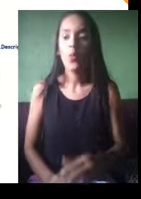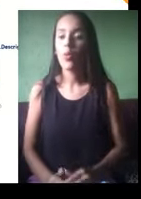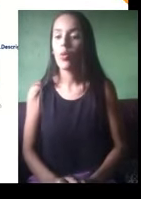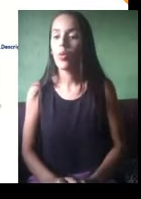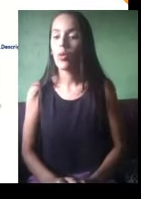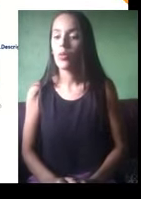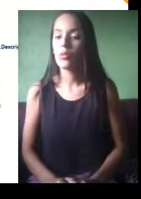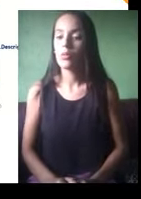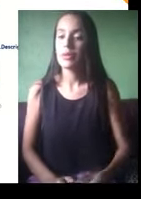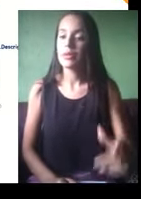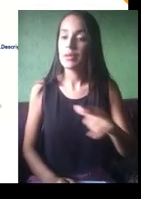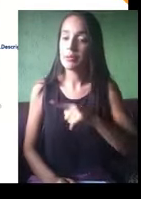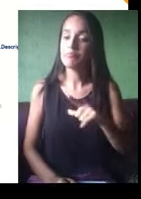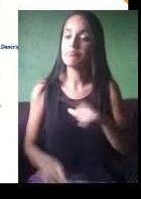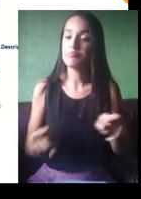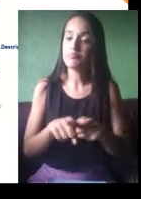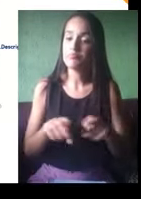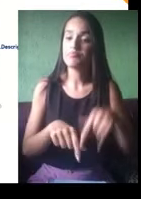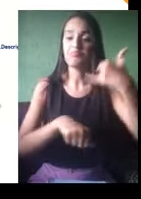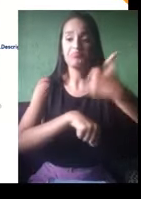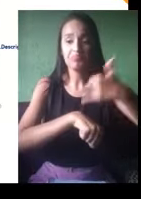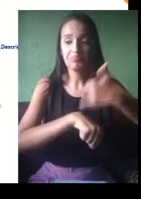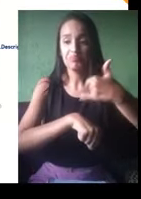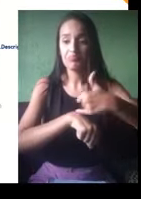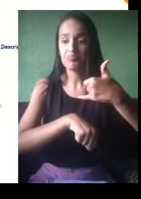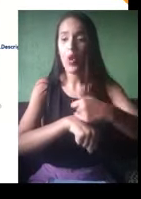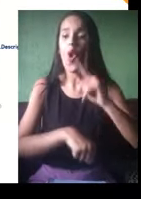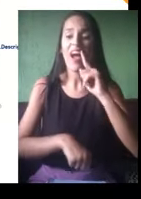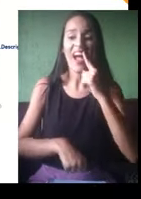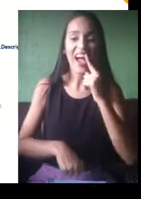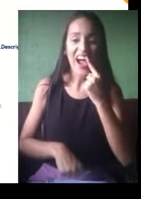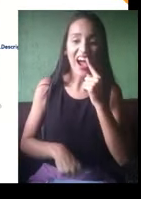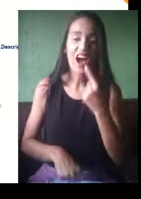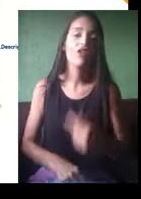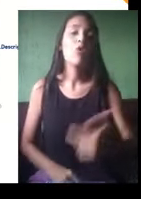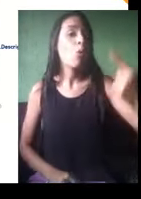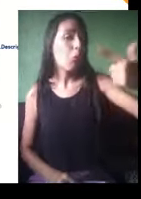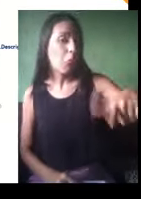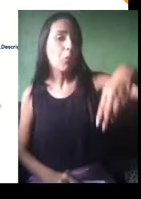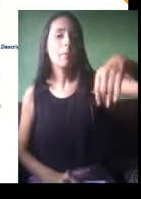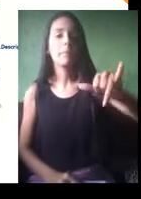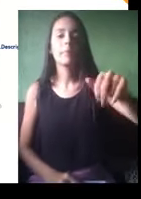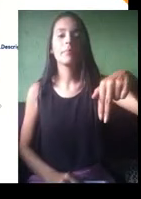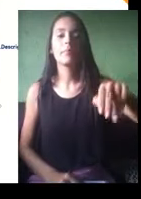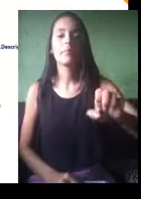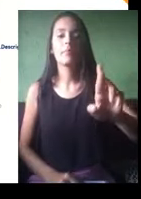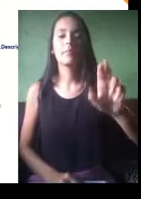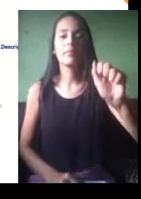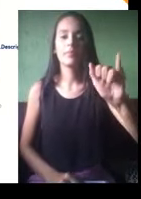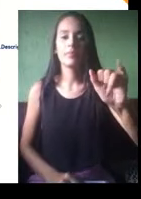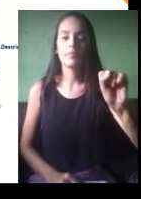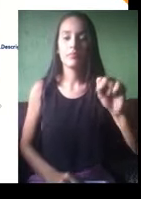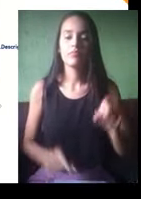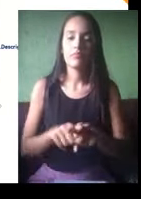sistematiza um conhecimento, né, para quem está buscando informações sobre a China, né, o país China. Então a gente vai